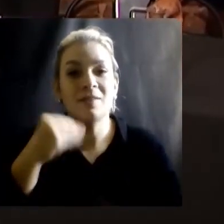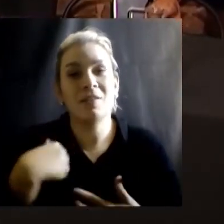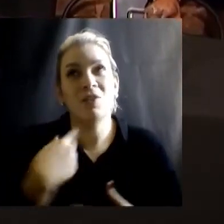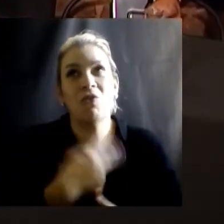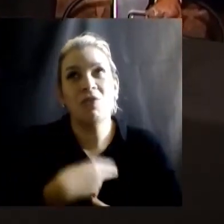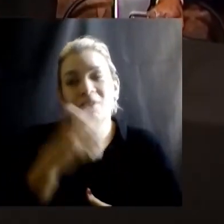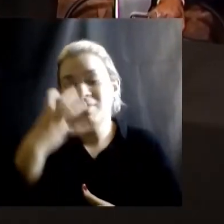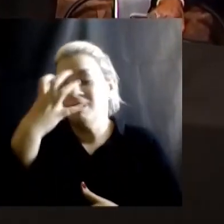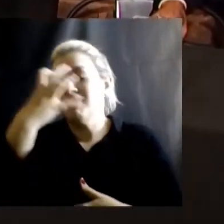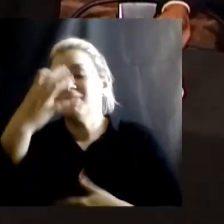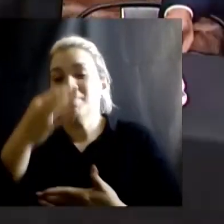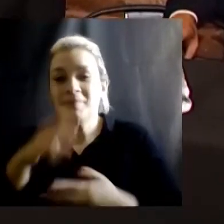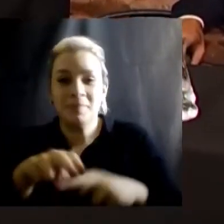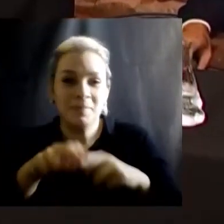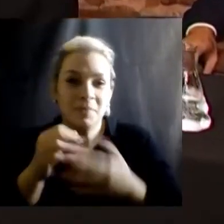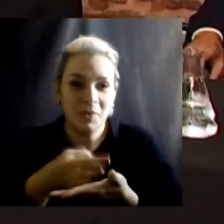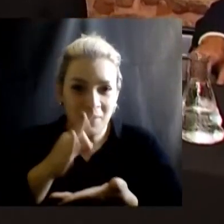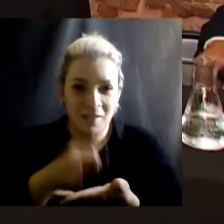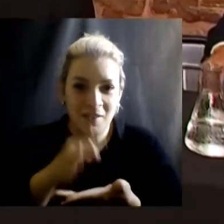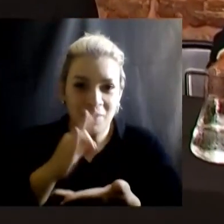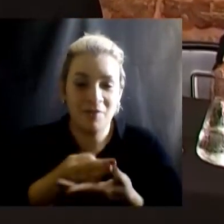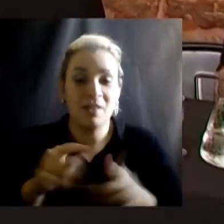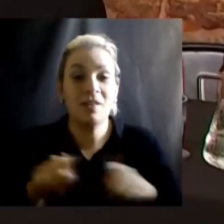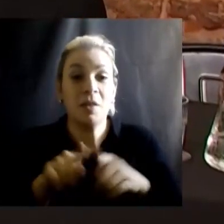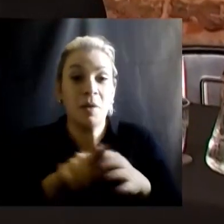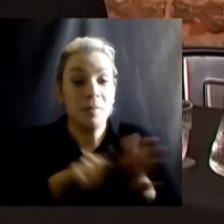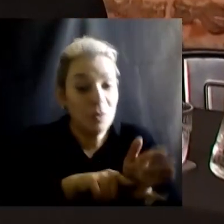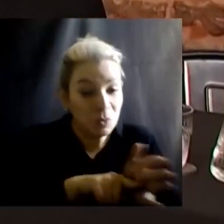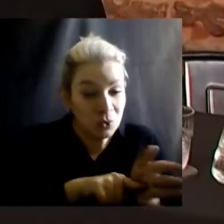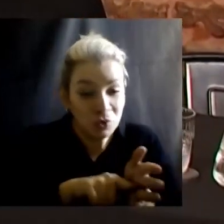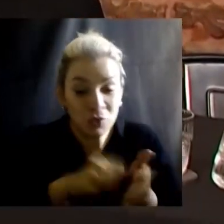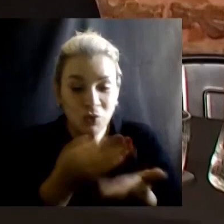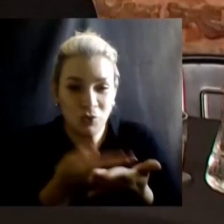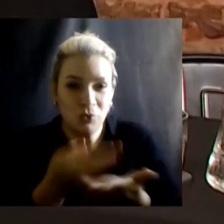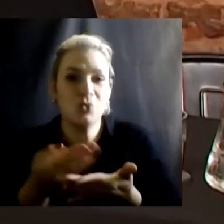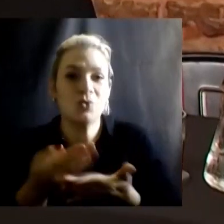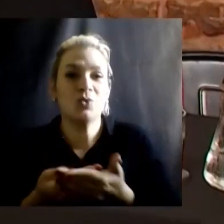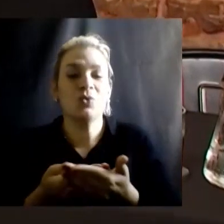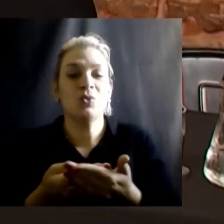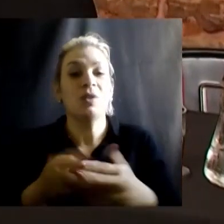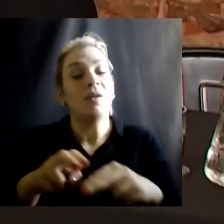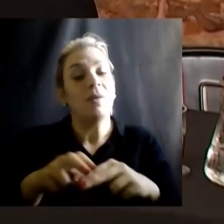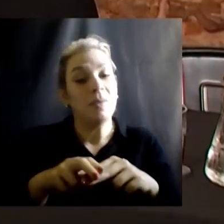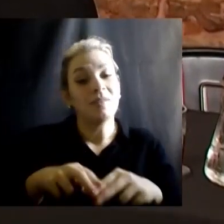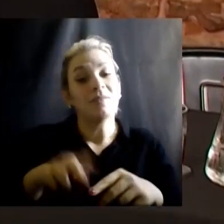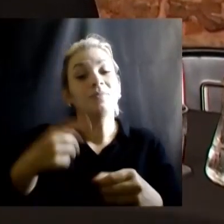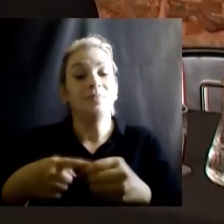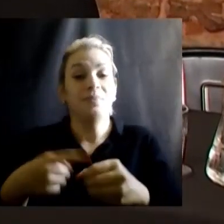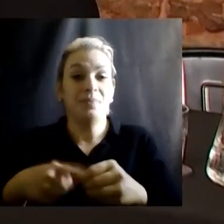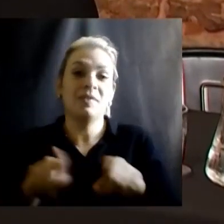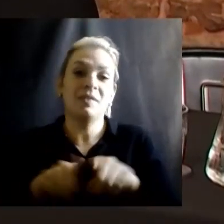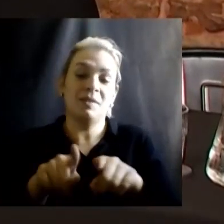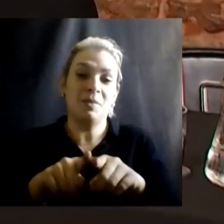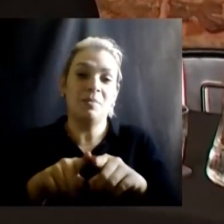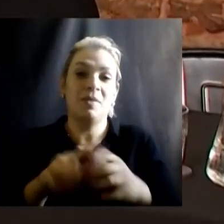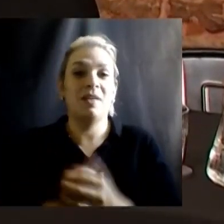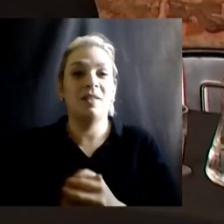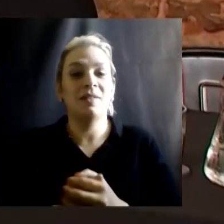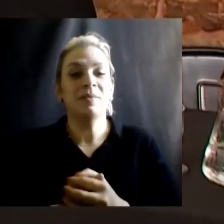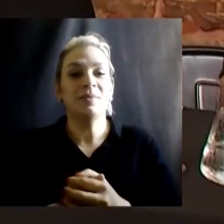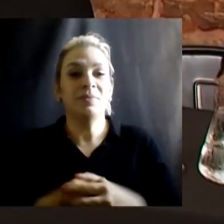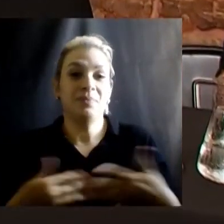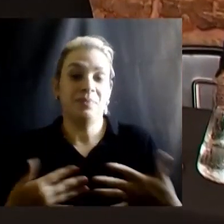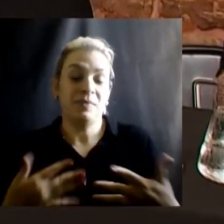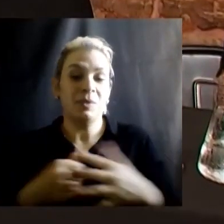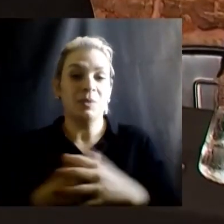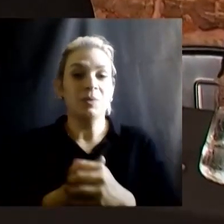apaixonados que somos pela ciência, como apaixonados que somos pela cidade que nos acolheu, porque nenhum de nós é campineiro de verdade, mas a gente é campineiro de coração, né? Viemos para cá